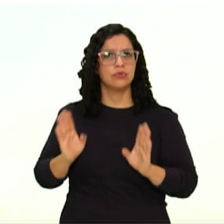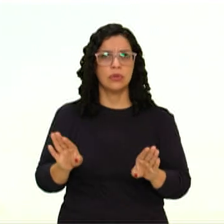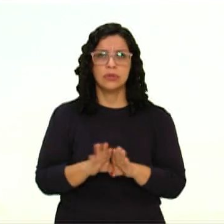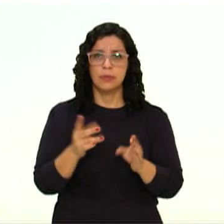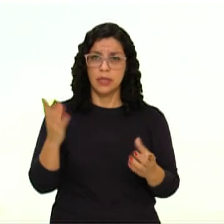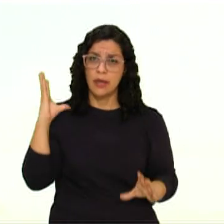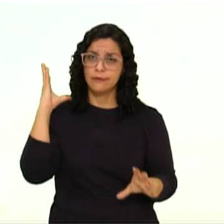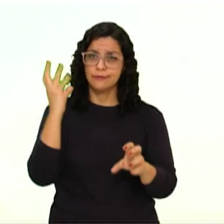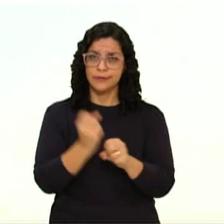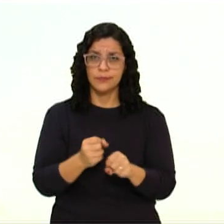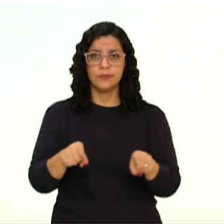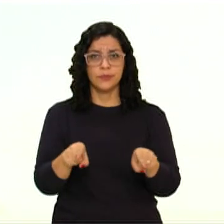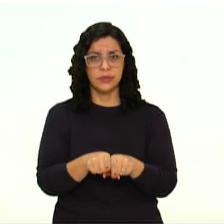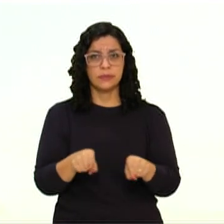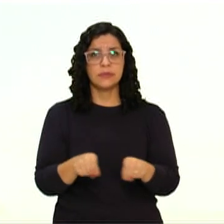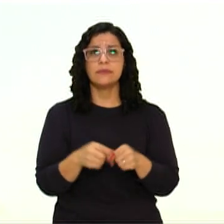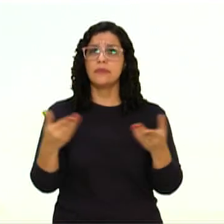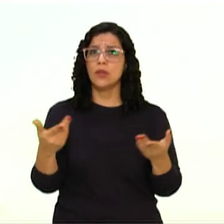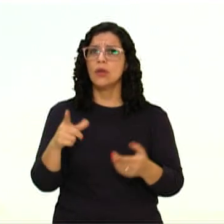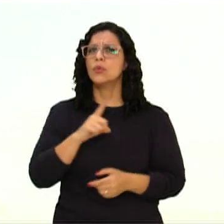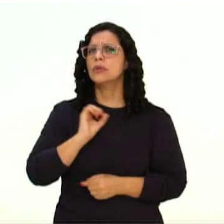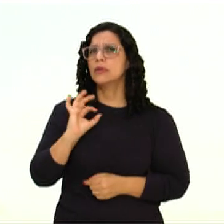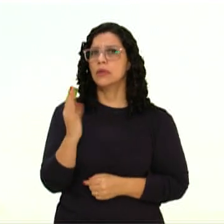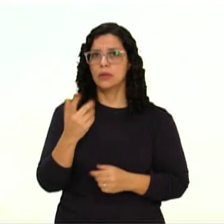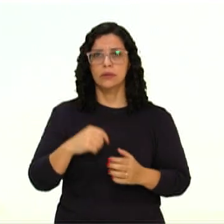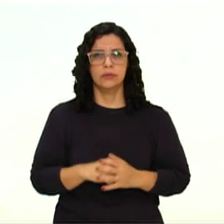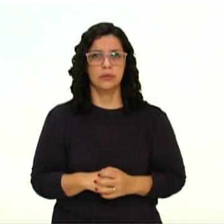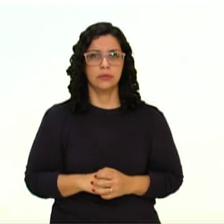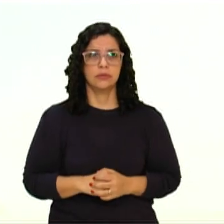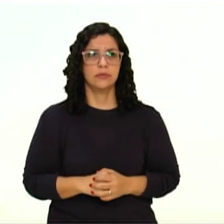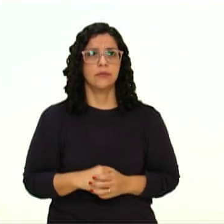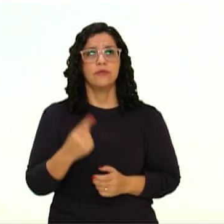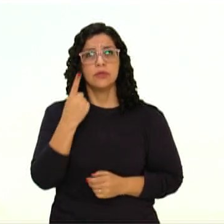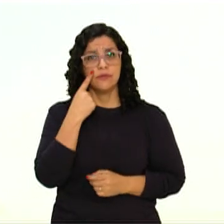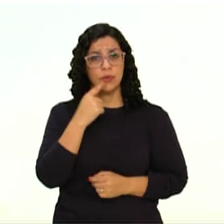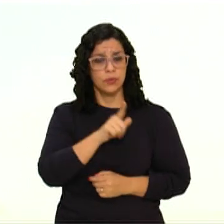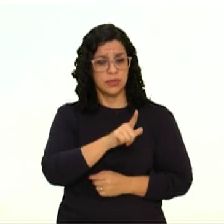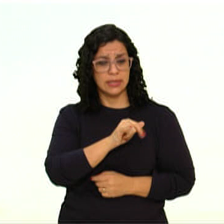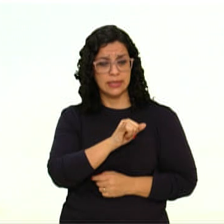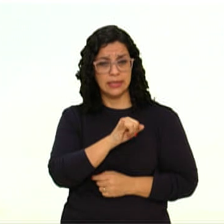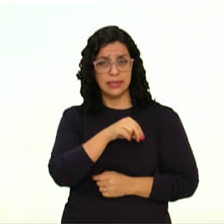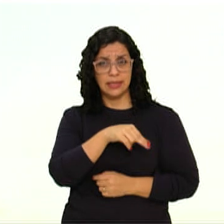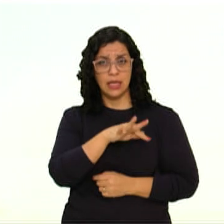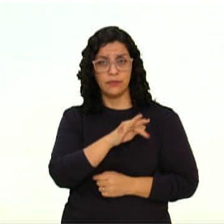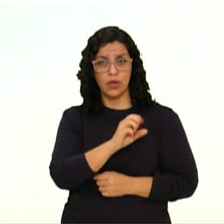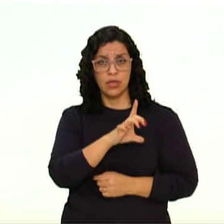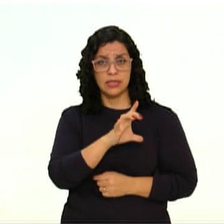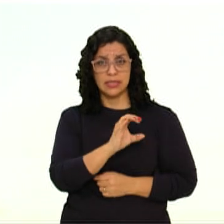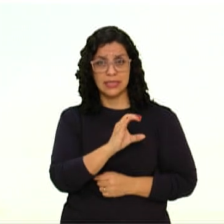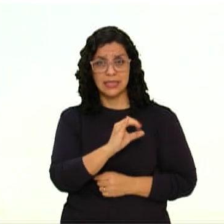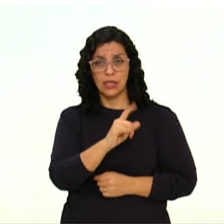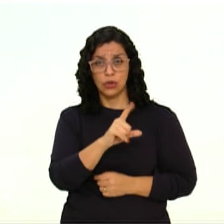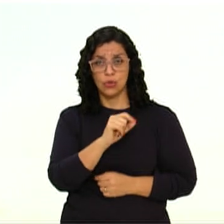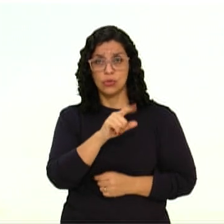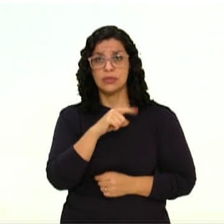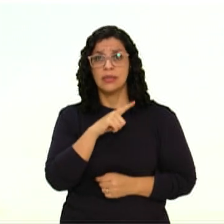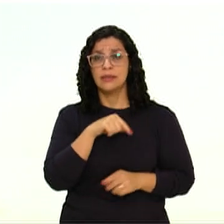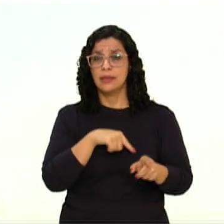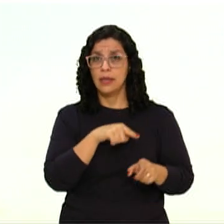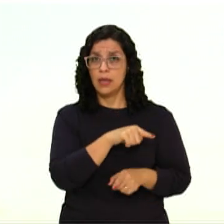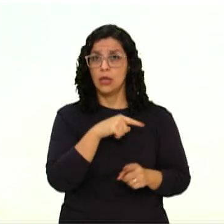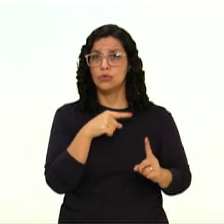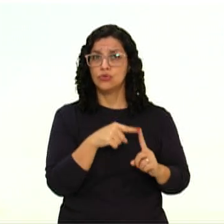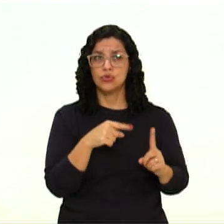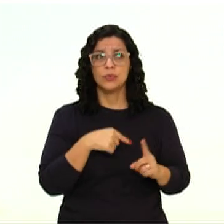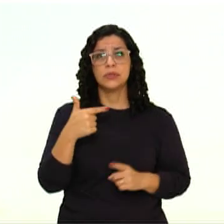está revendo também. Em que o que acontece? Os linfócitos vindos do tronco linfóide é um tipo,